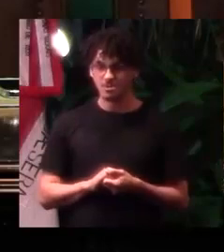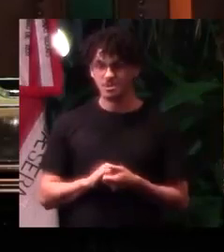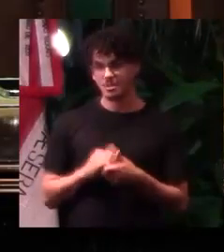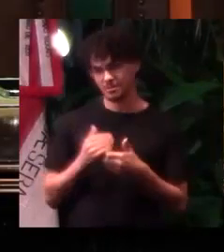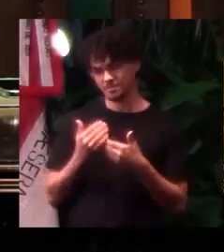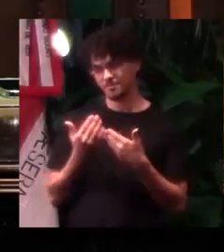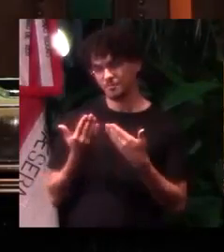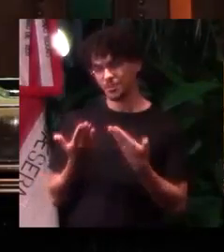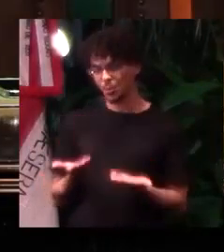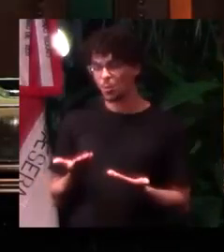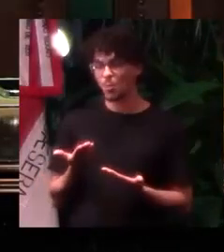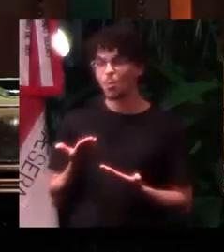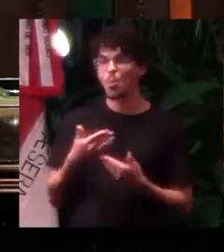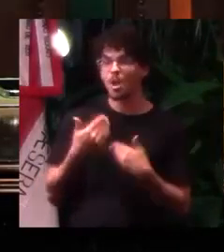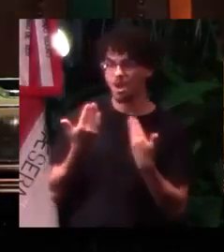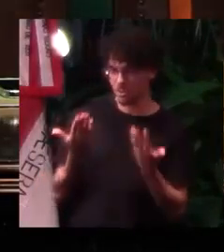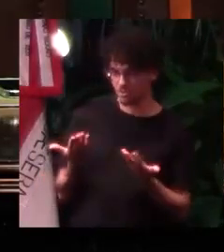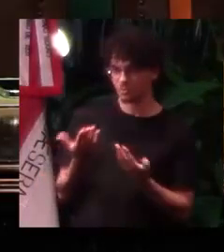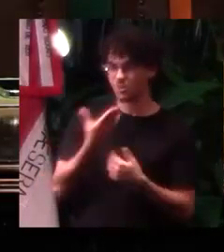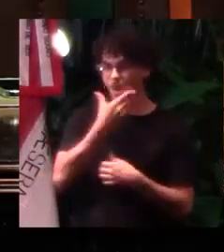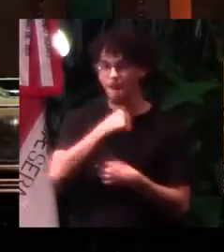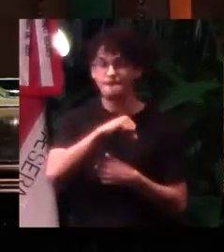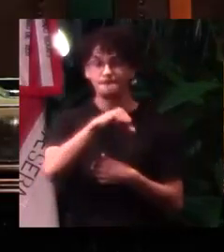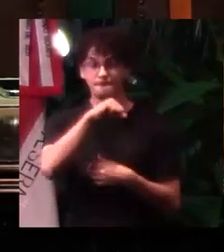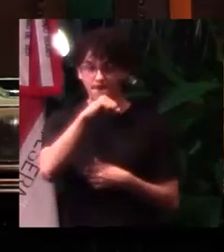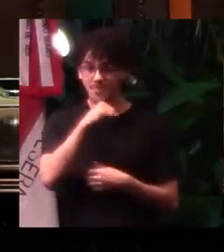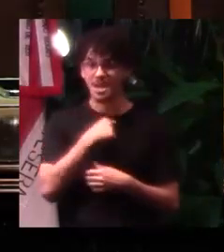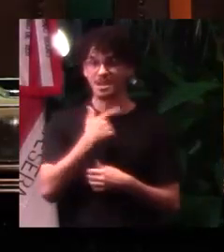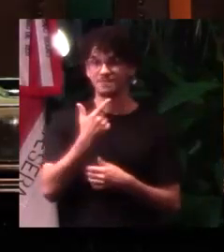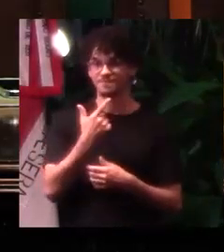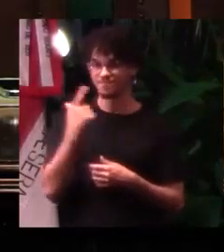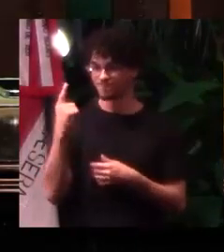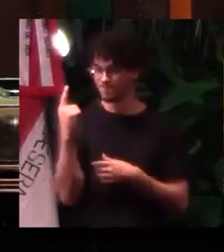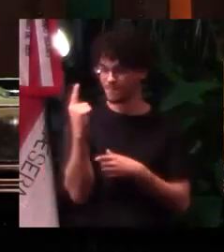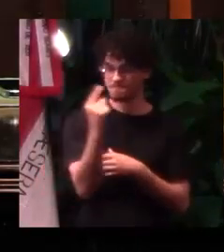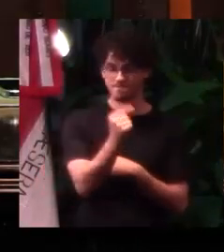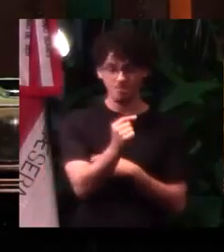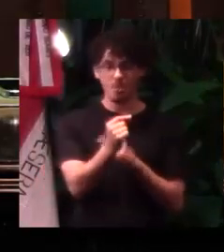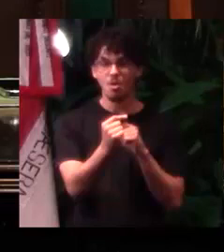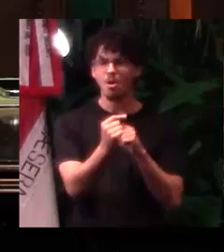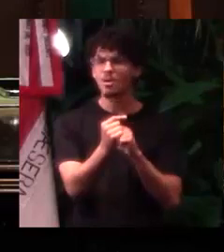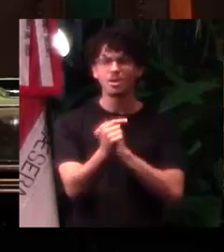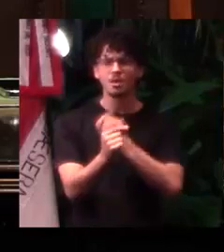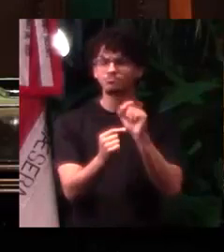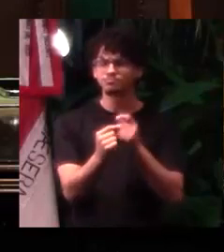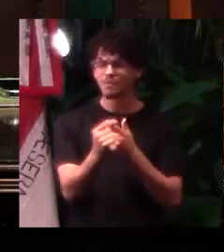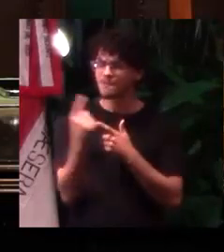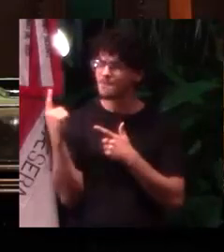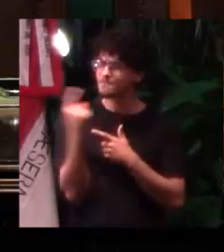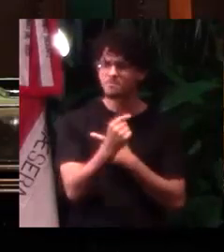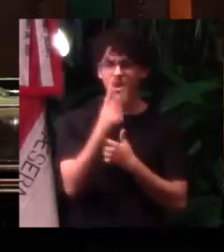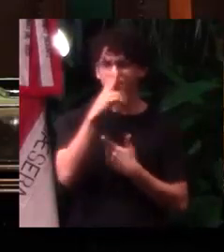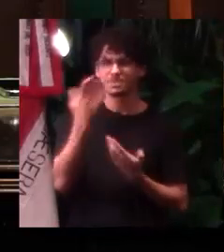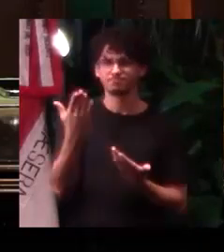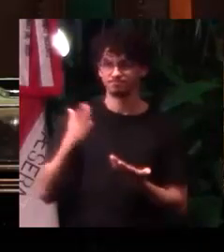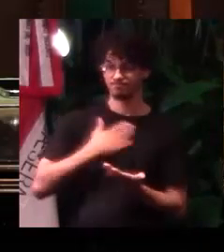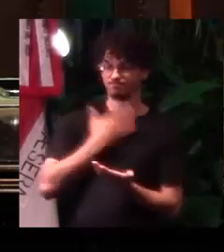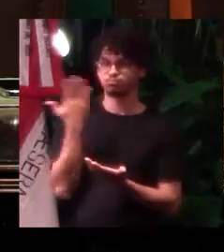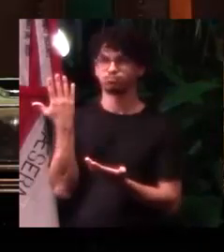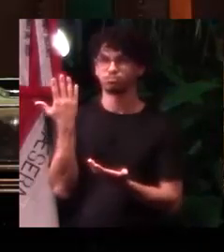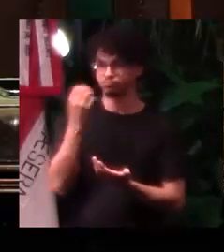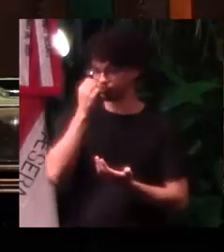Na hora que o pai vai partir, ele parte de uma forma abrupta, assim,